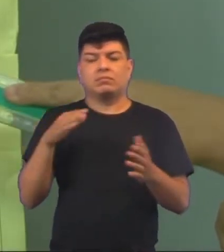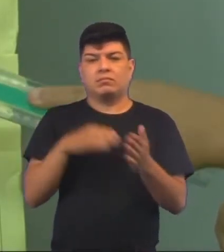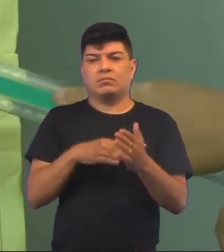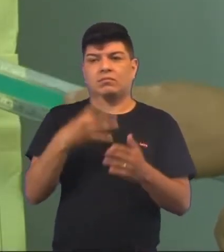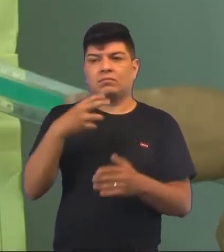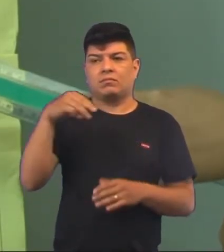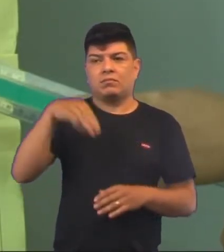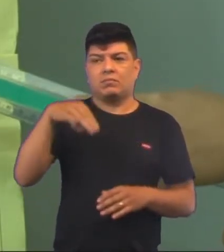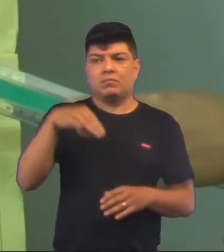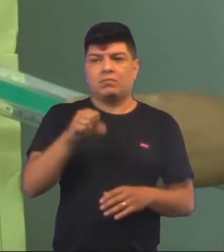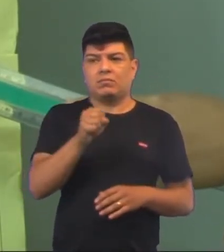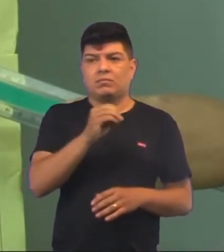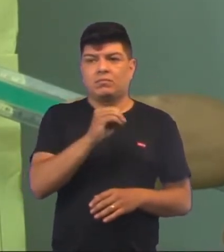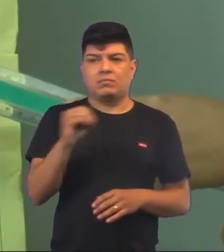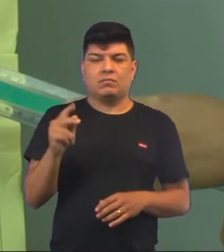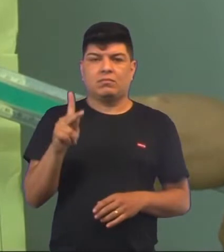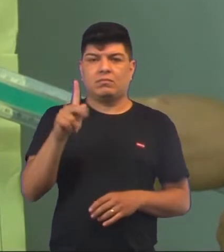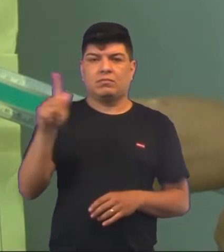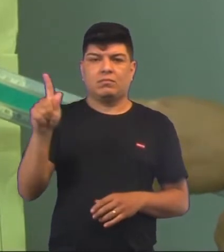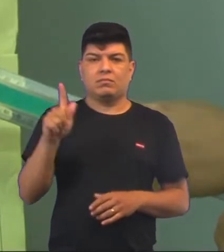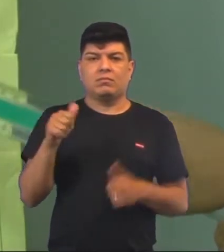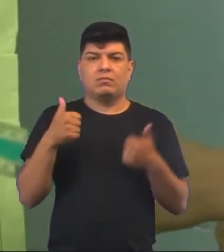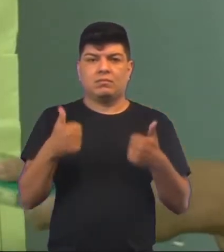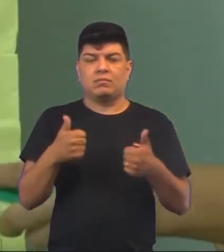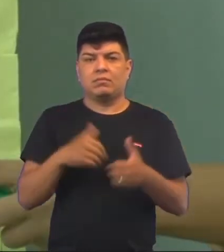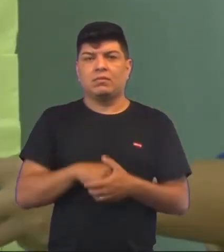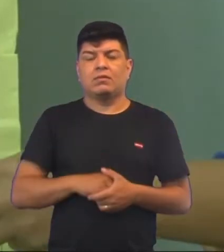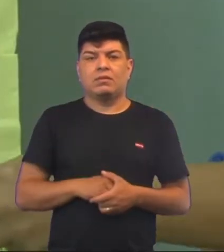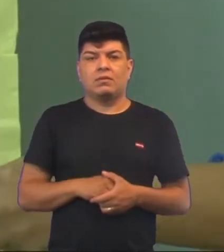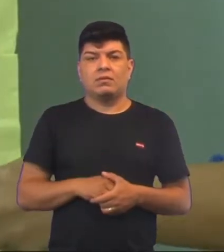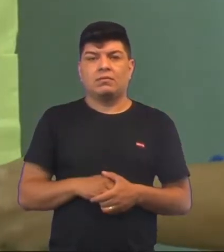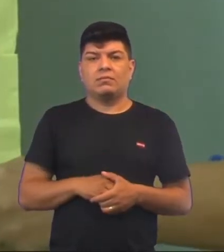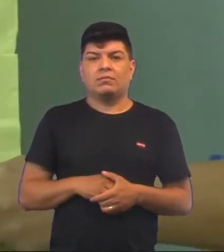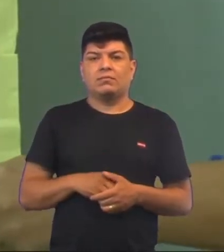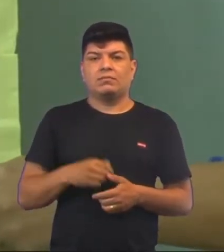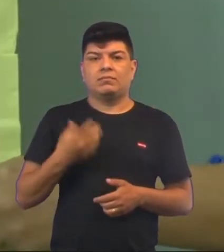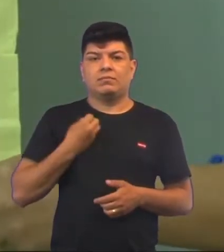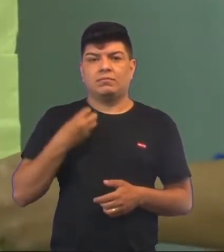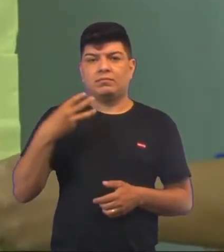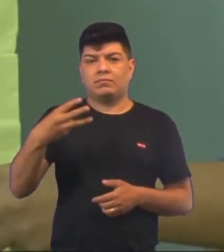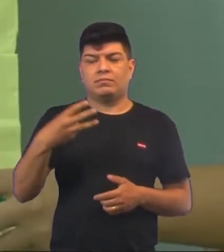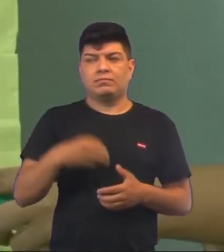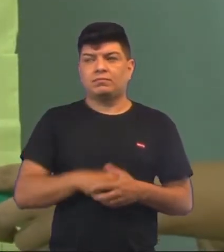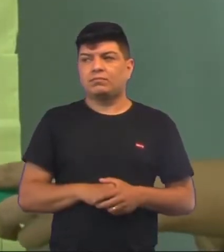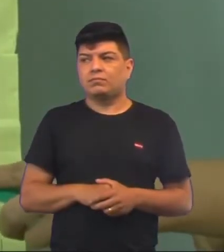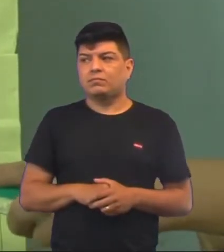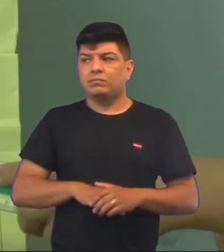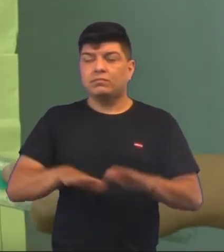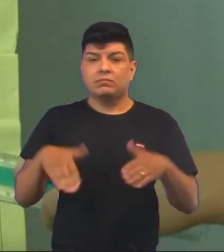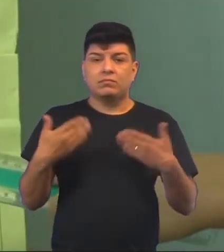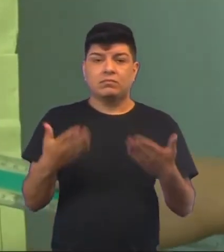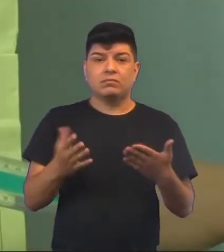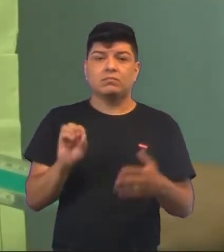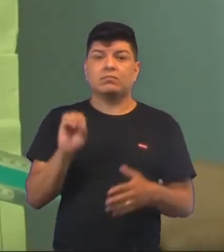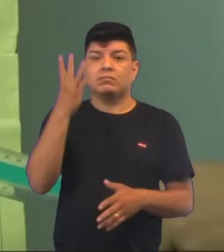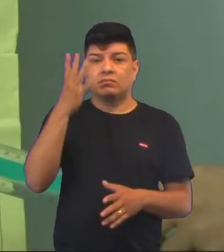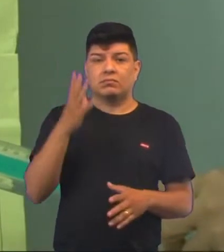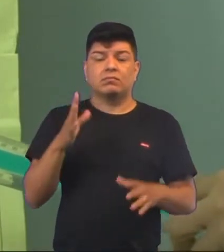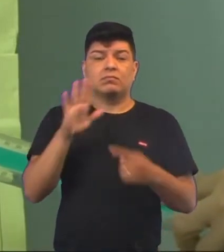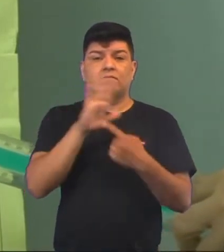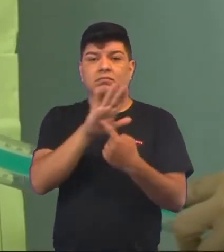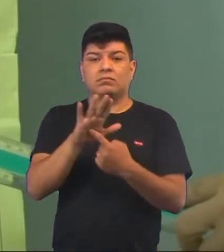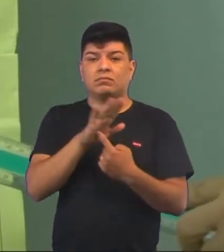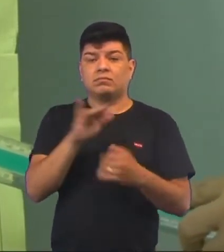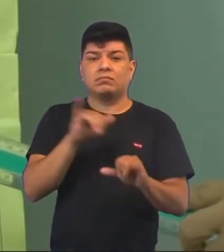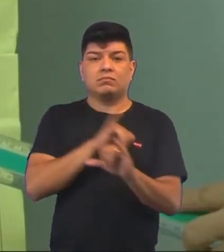4 metros e 800 quilos. Tá bom? Questão 3. Qual é o fato relatado